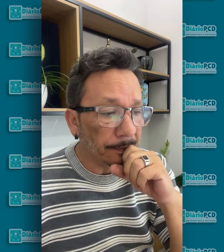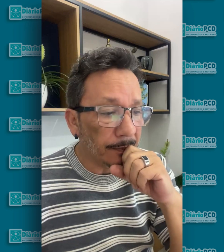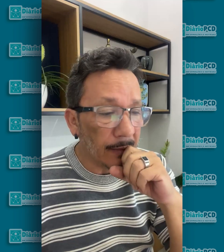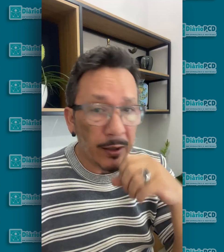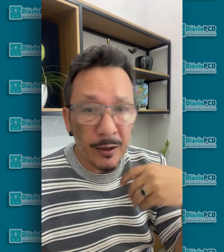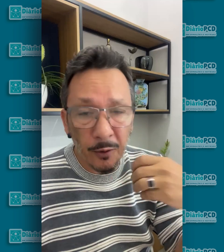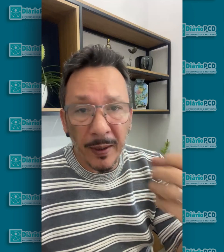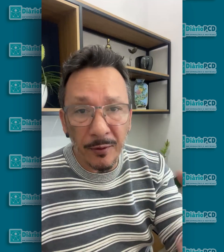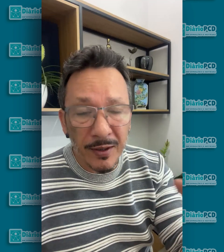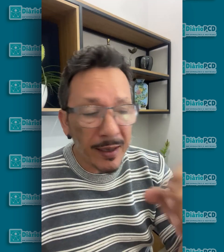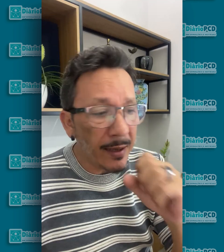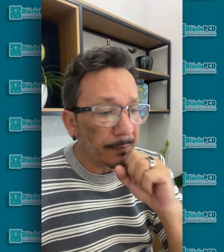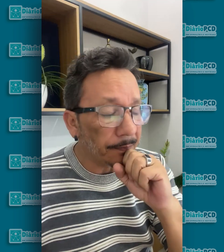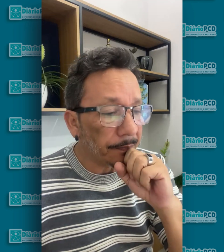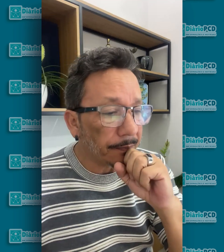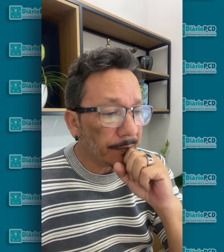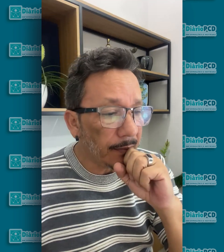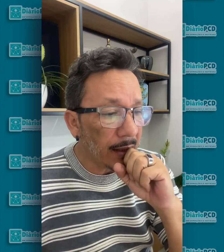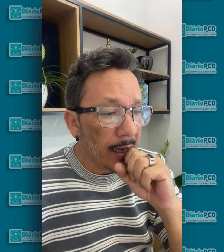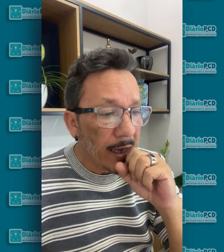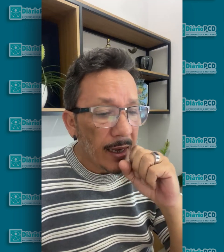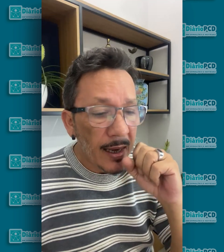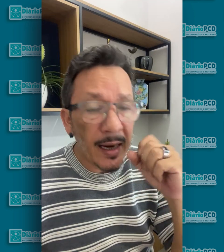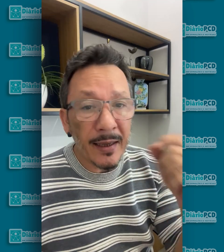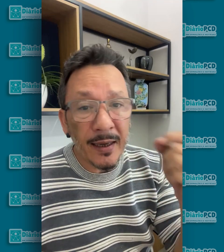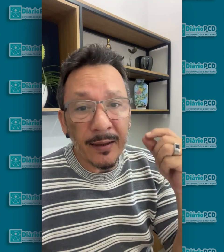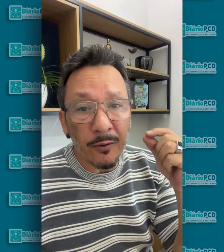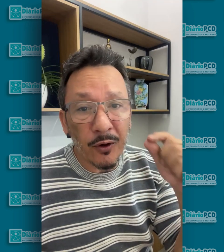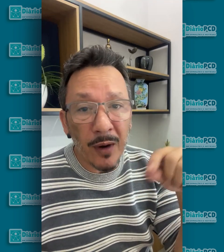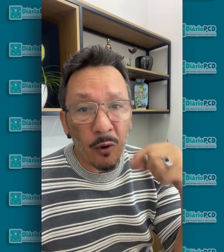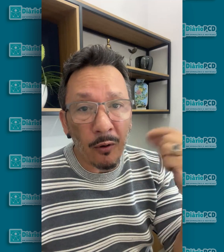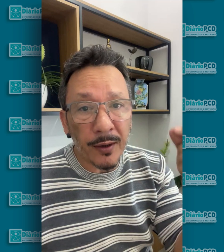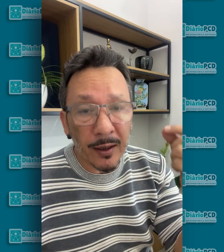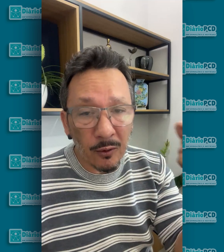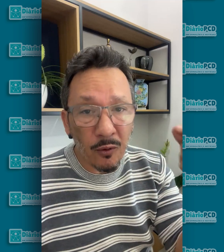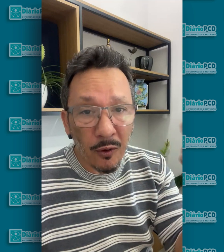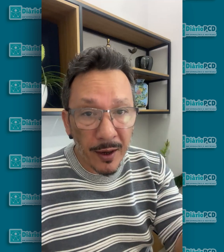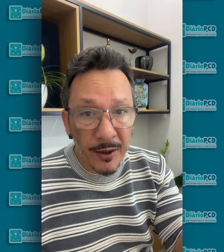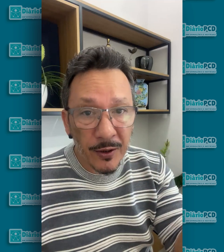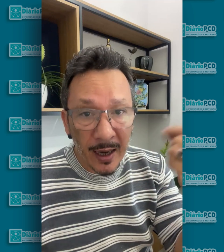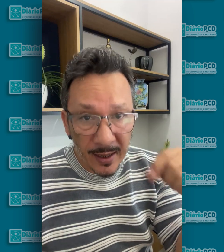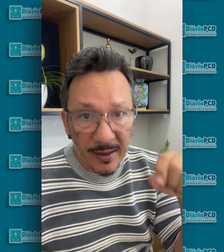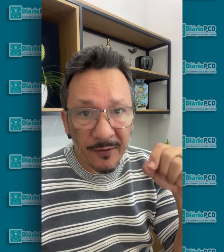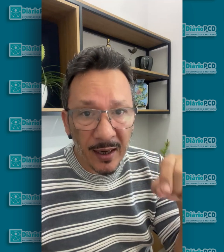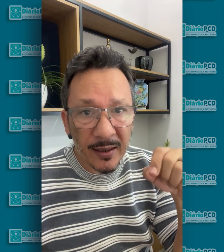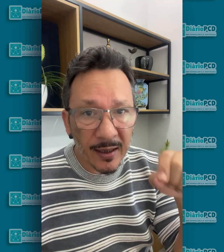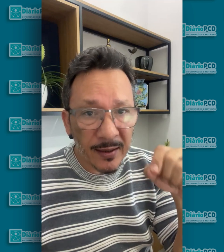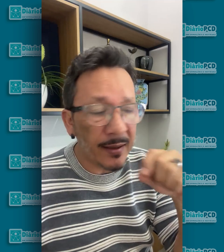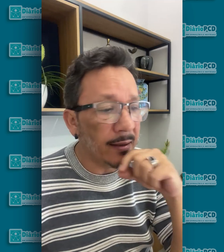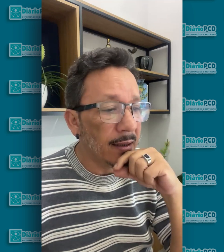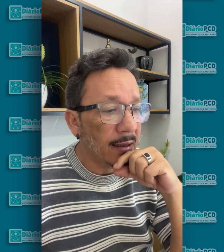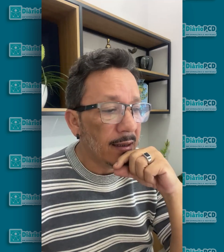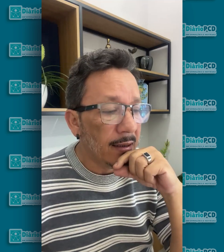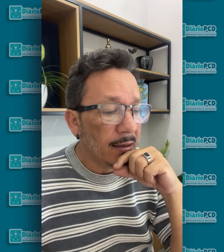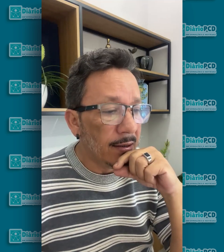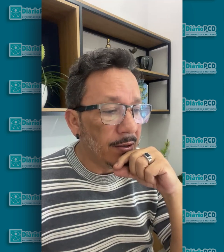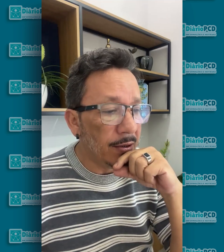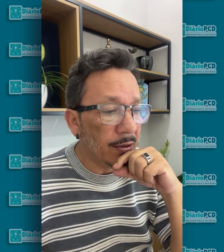segurança, que eu patrocinei, ela entendeu que uma outra concorrente a essa vaga da